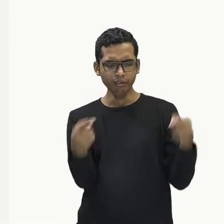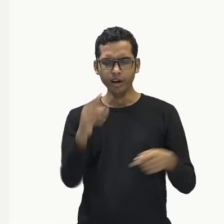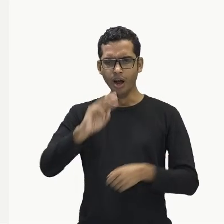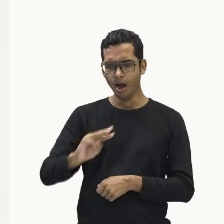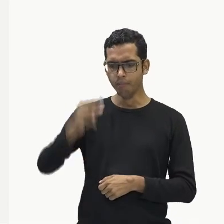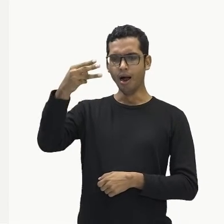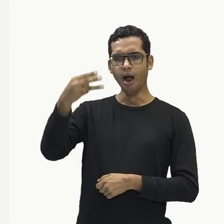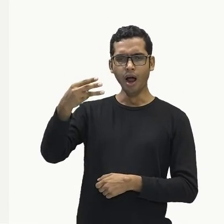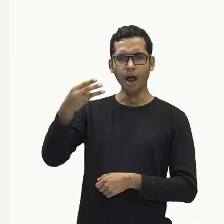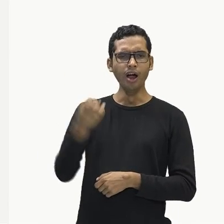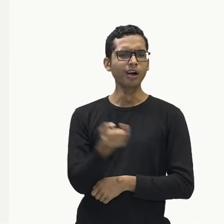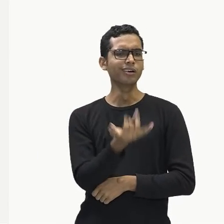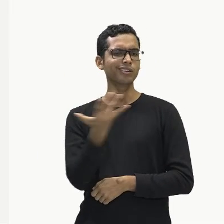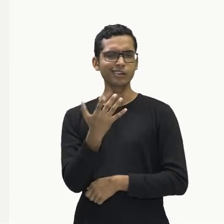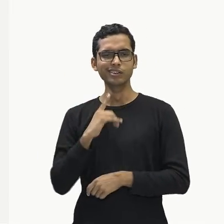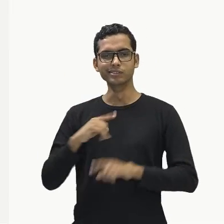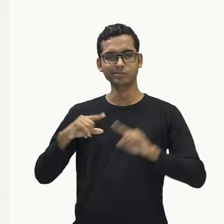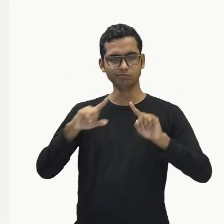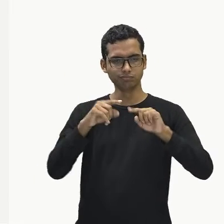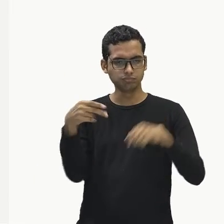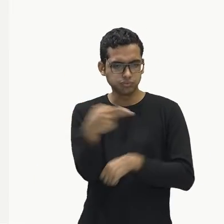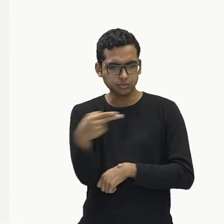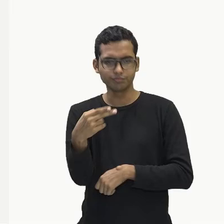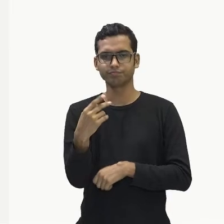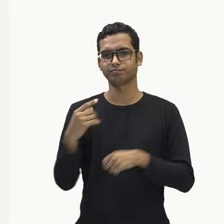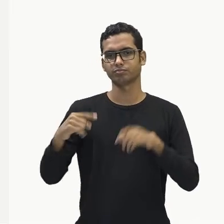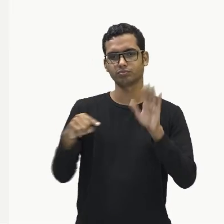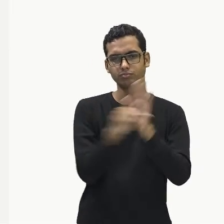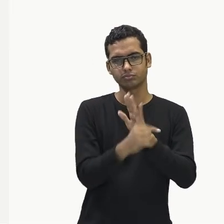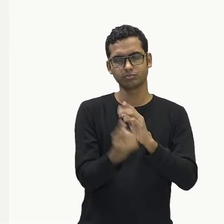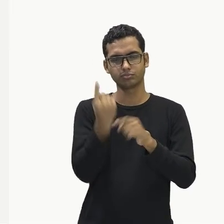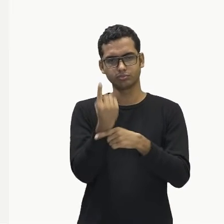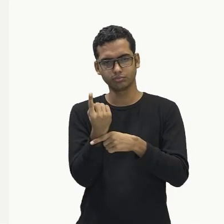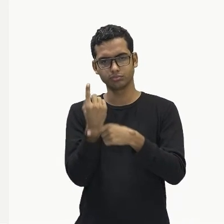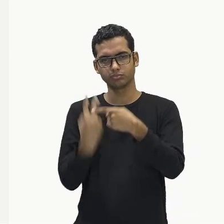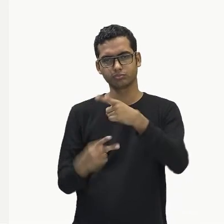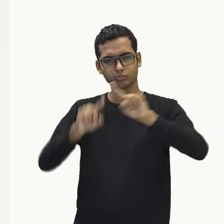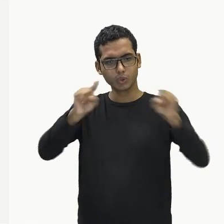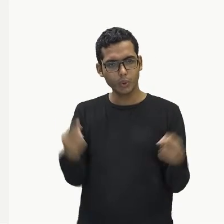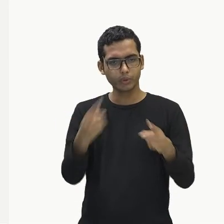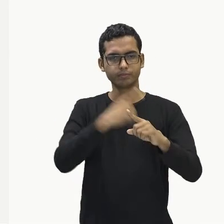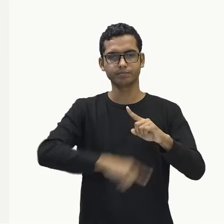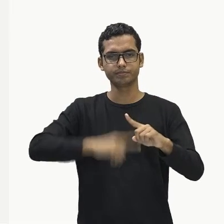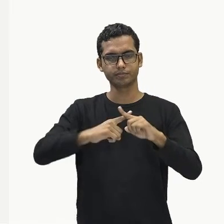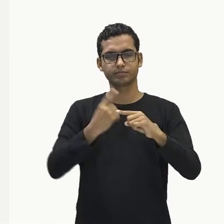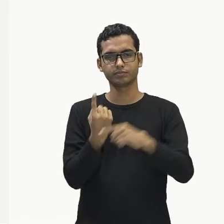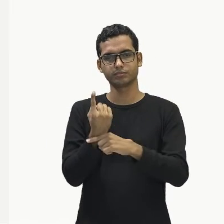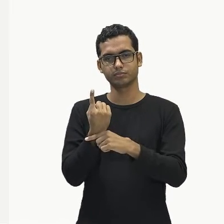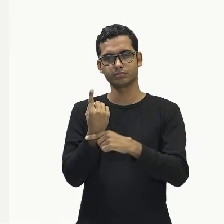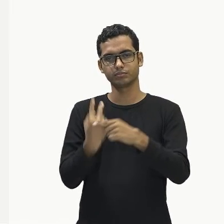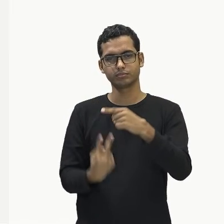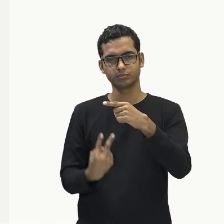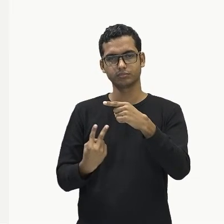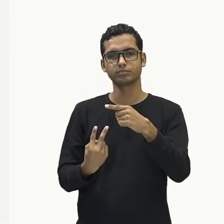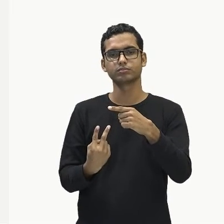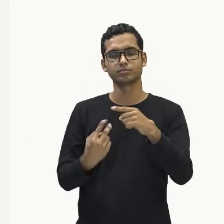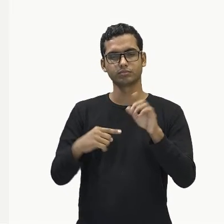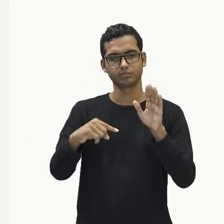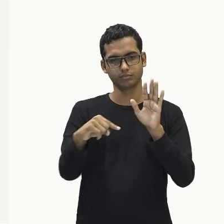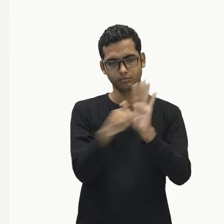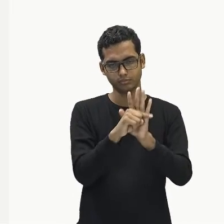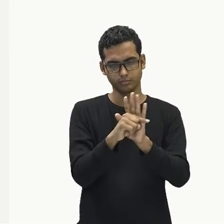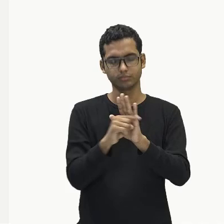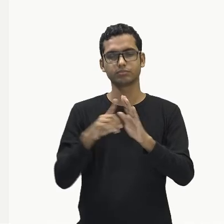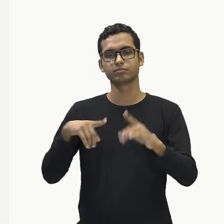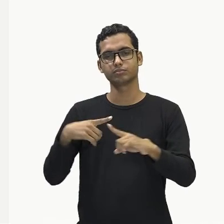vou ter menos meio multiplicado por menos meio multiplicado por menos meio. Então,